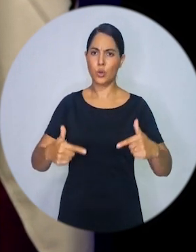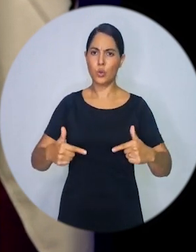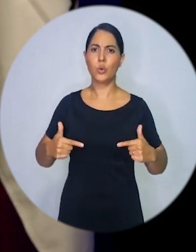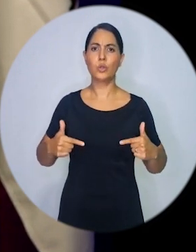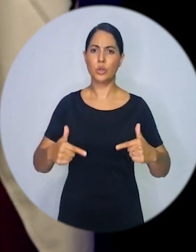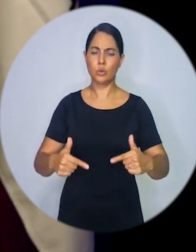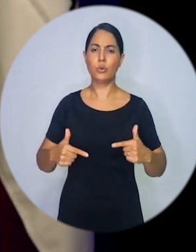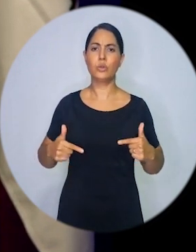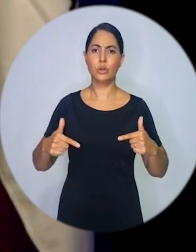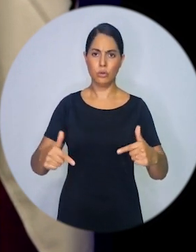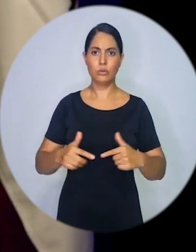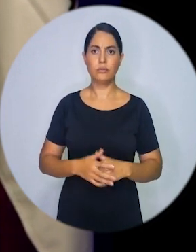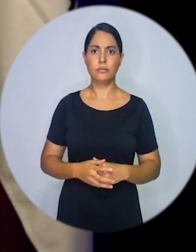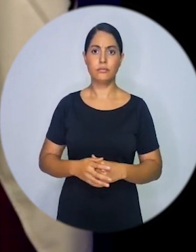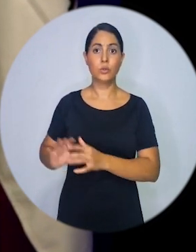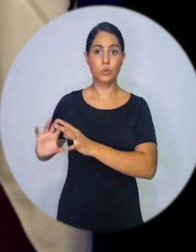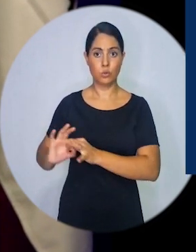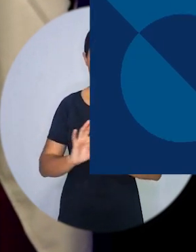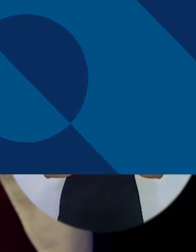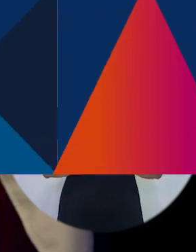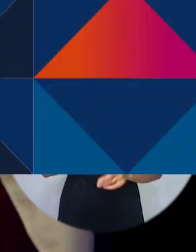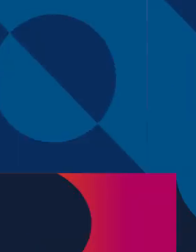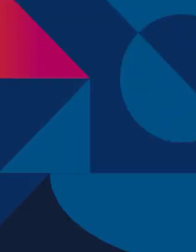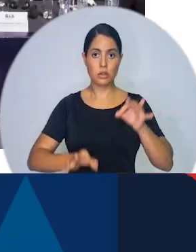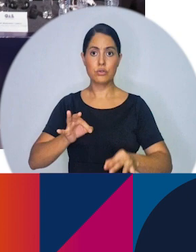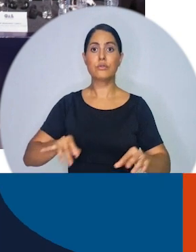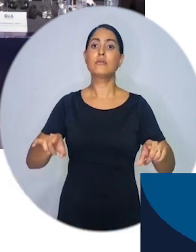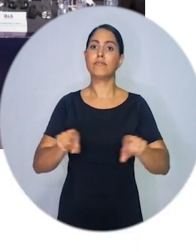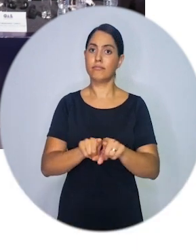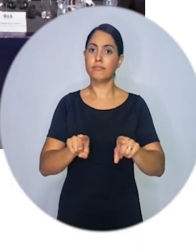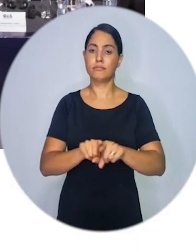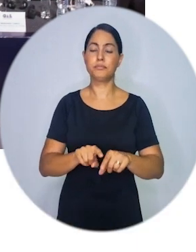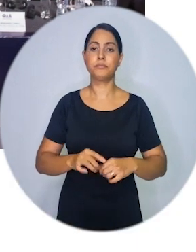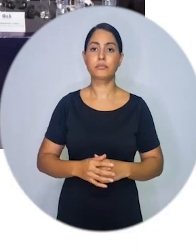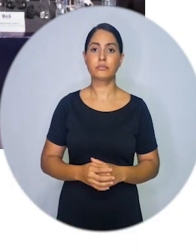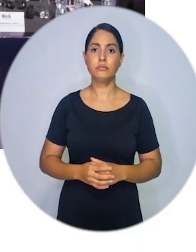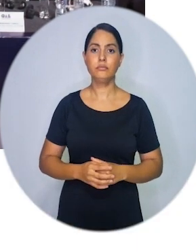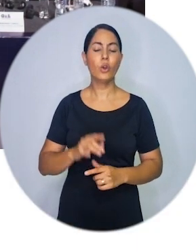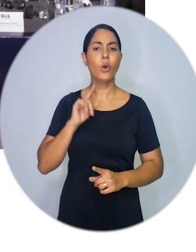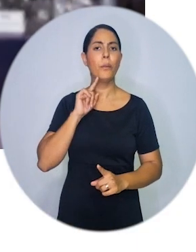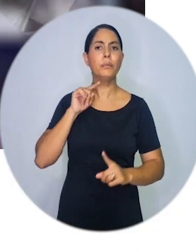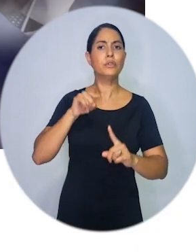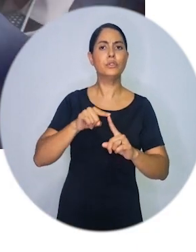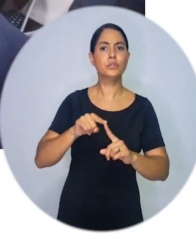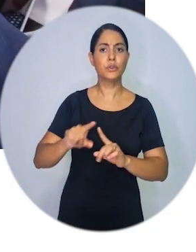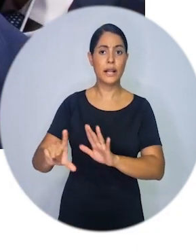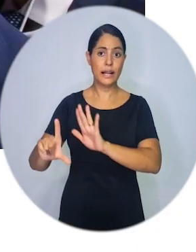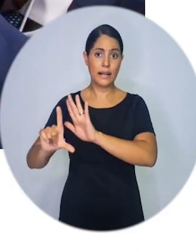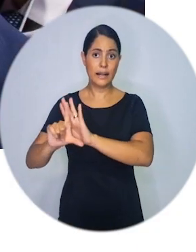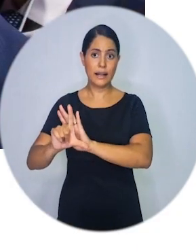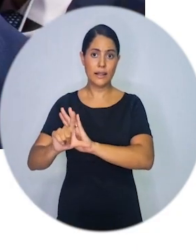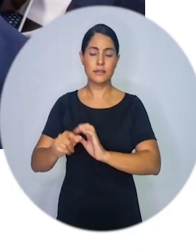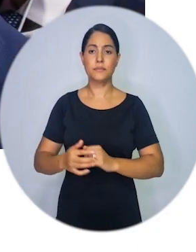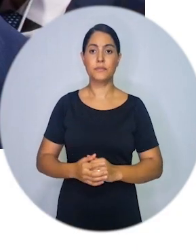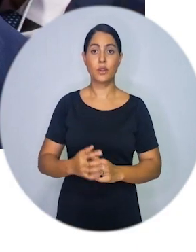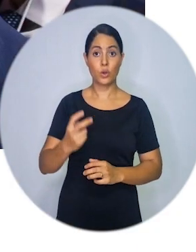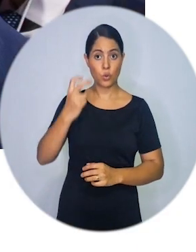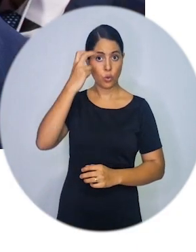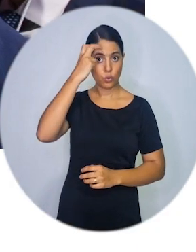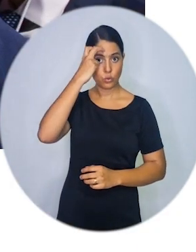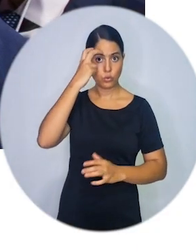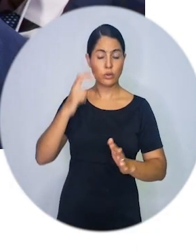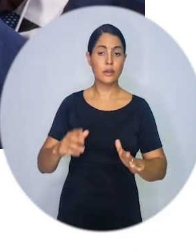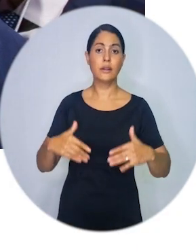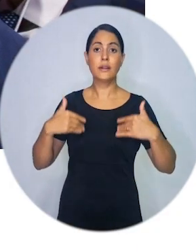e, consequentemente, da justiça. No cruzamento de leis e culturas, o